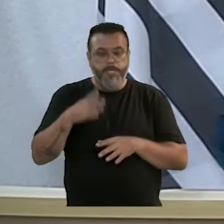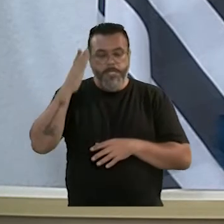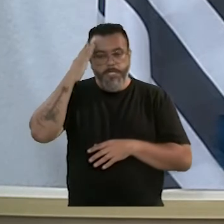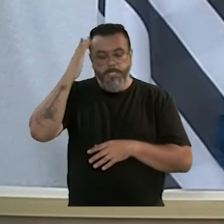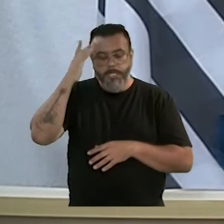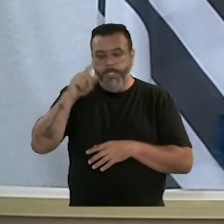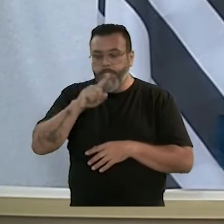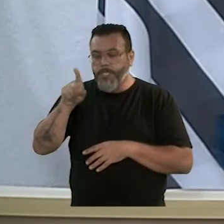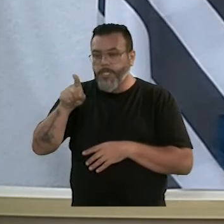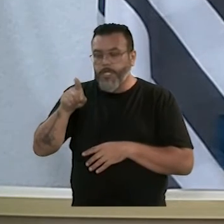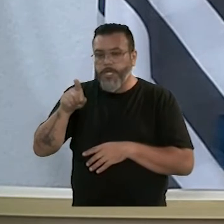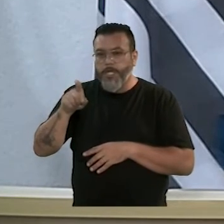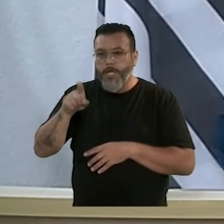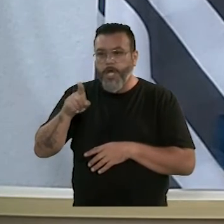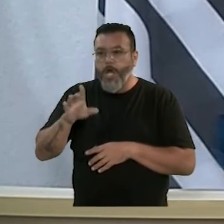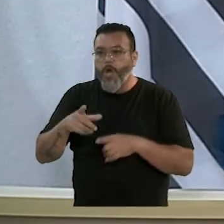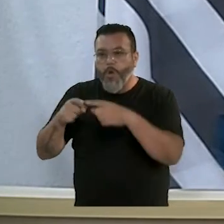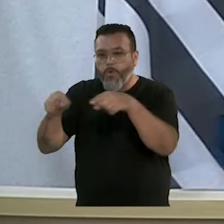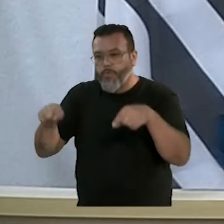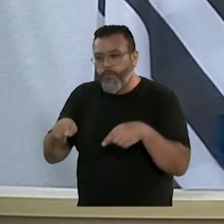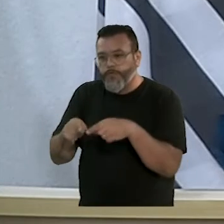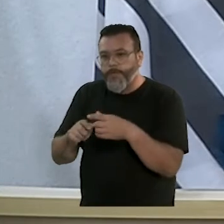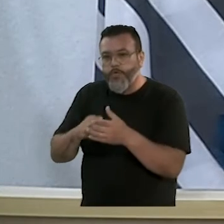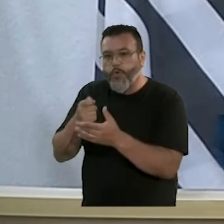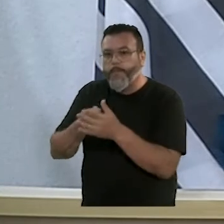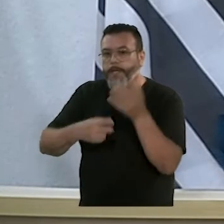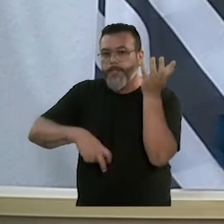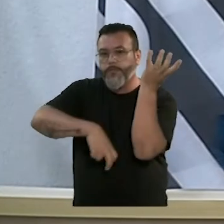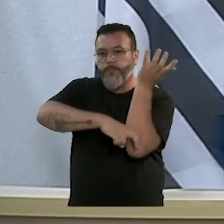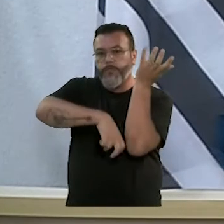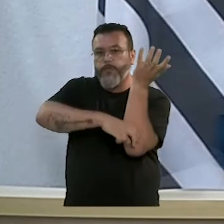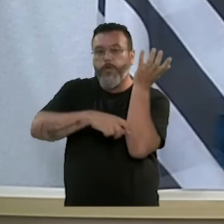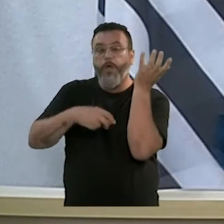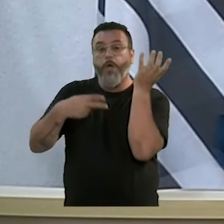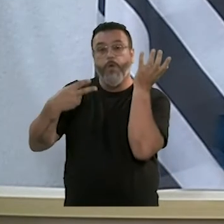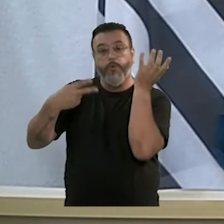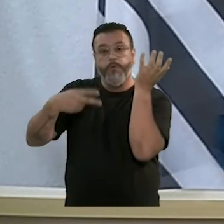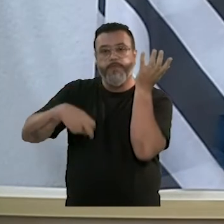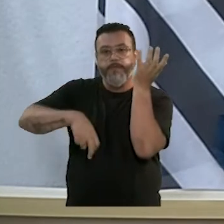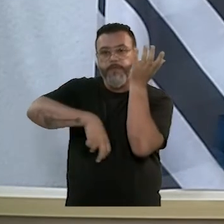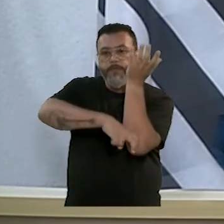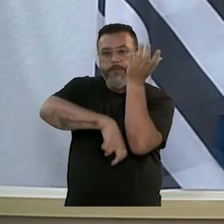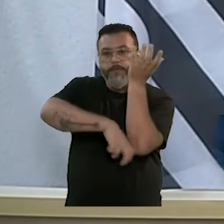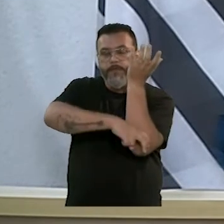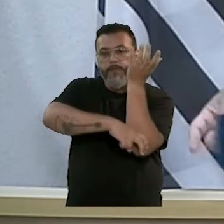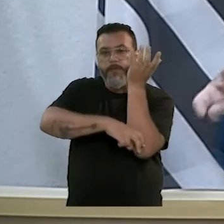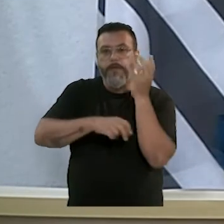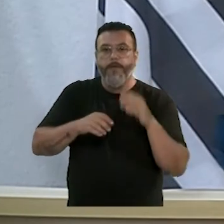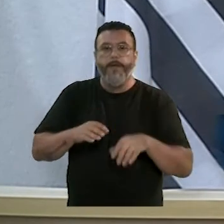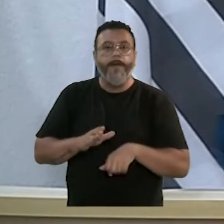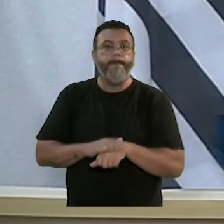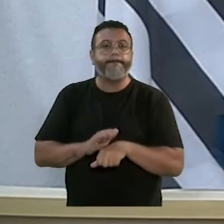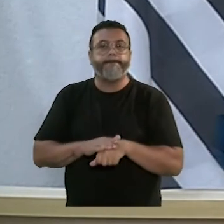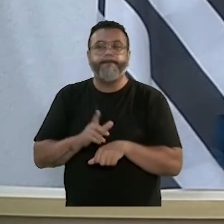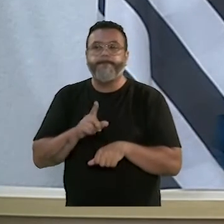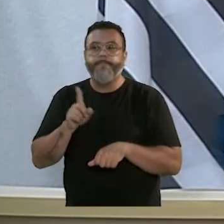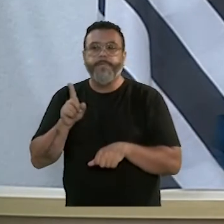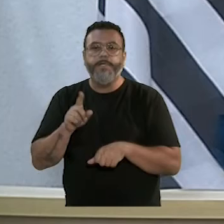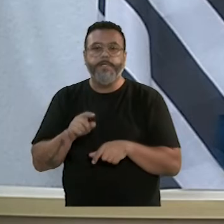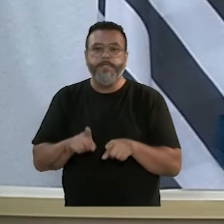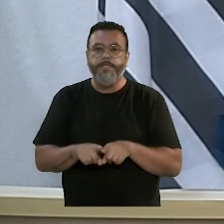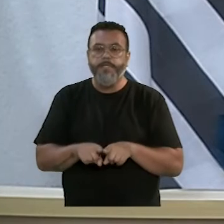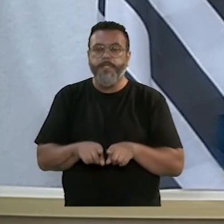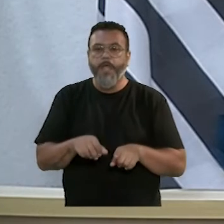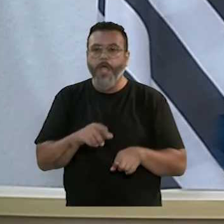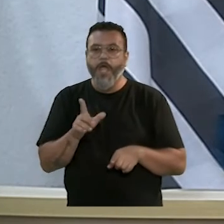né, o segundo SEDES, mas muito mais que isso, nós precisamos ter o segundo CENTE para incluir essas crianças,